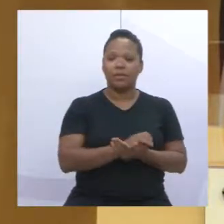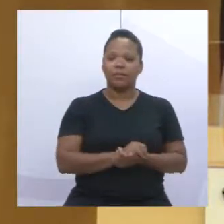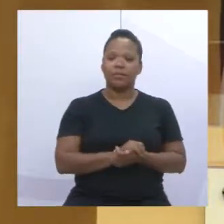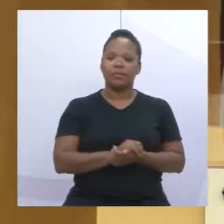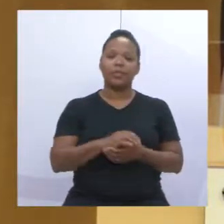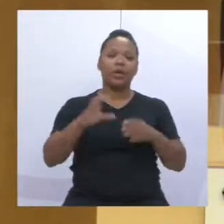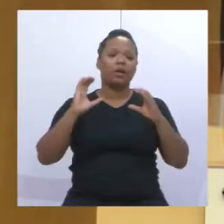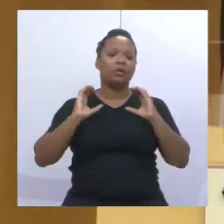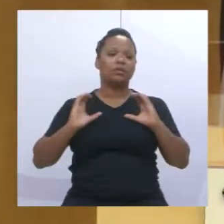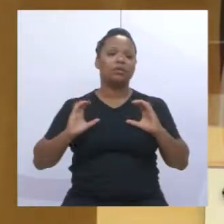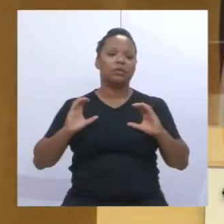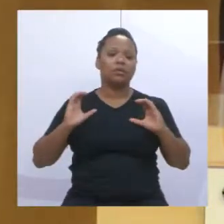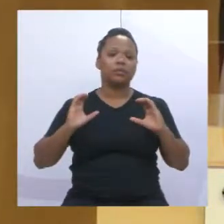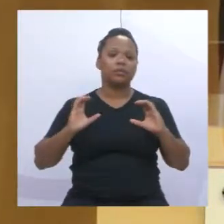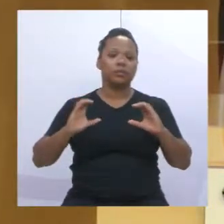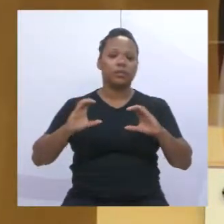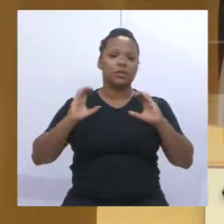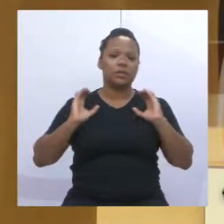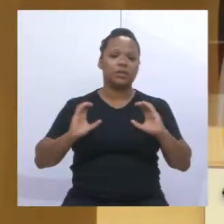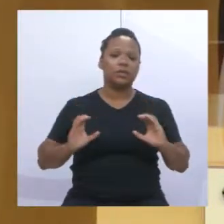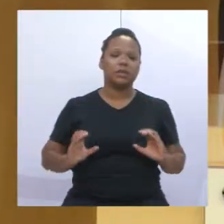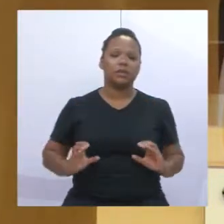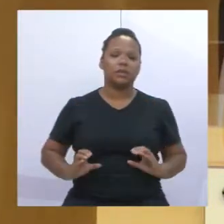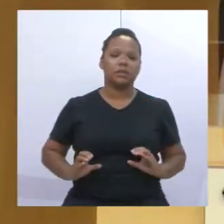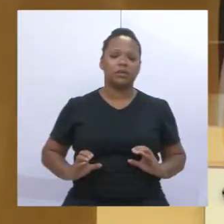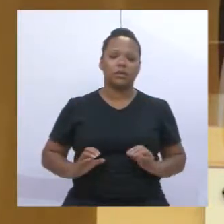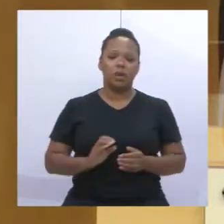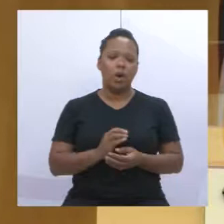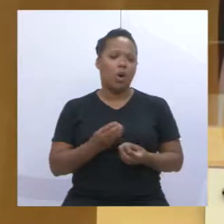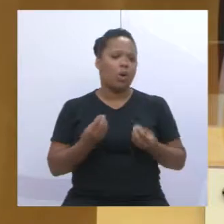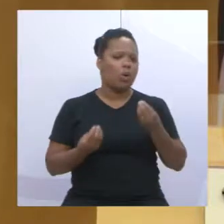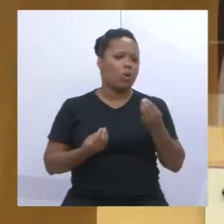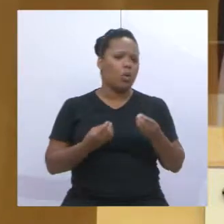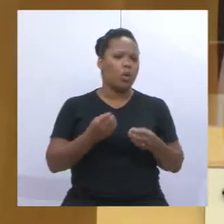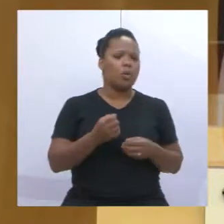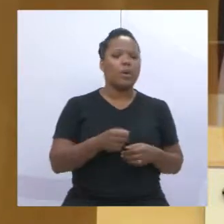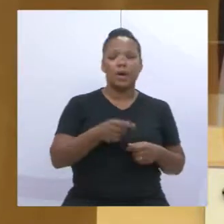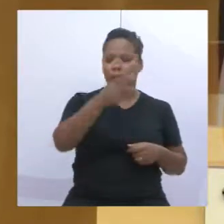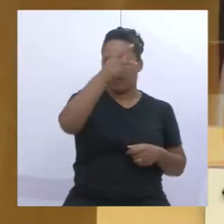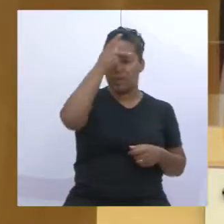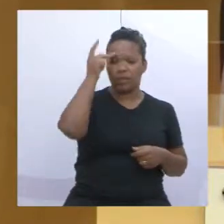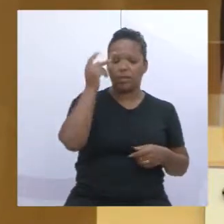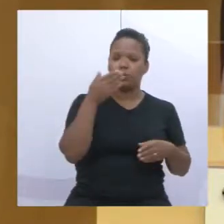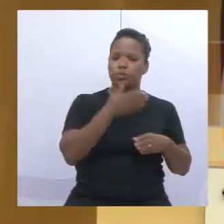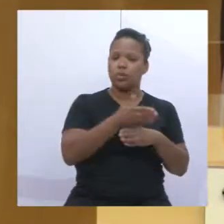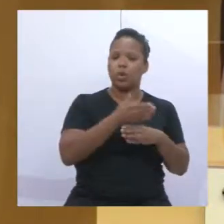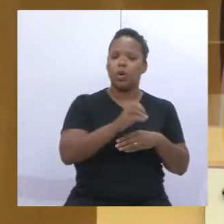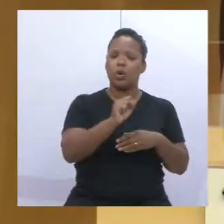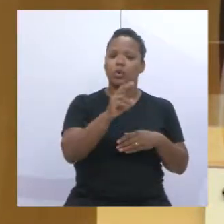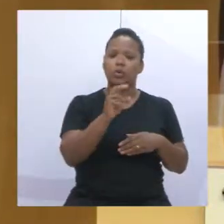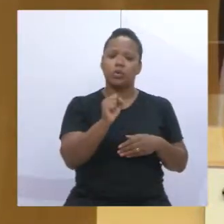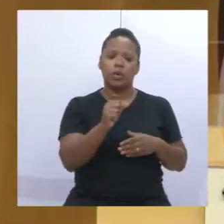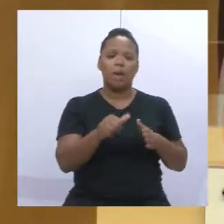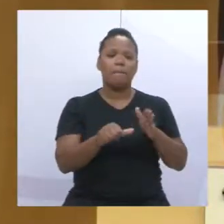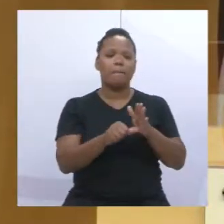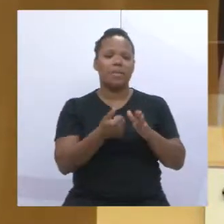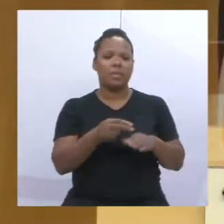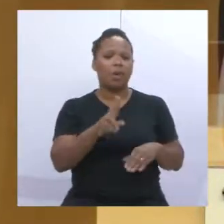cidadão que utiliza o SUS percorre para conseguir uma receita médica. Primeiro, ele procura o